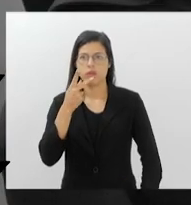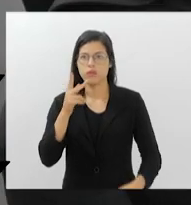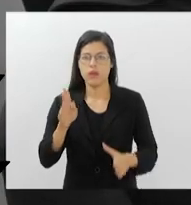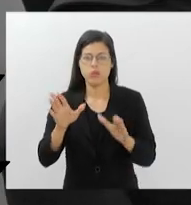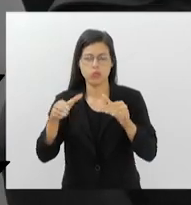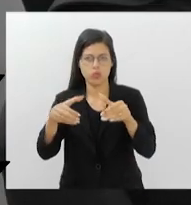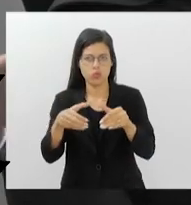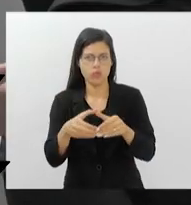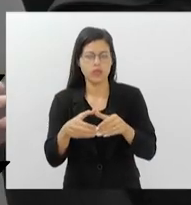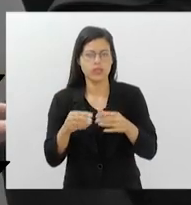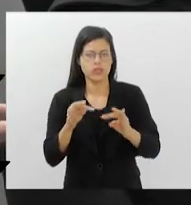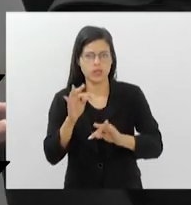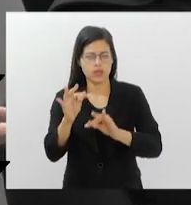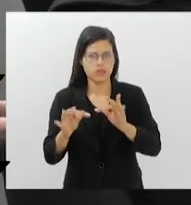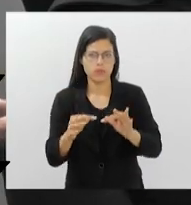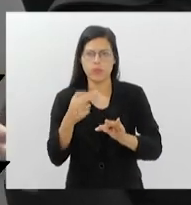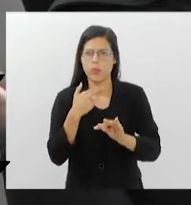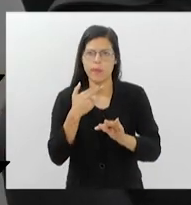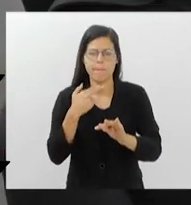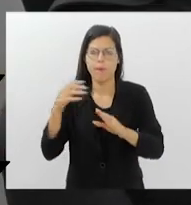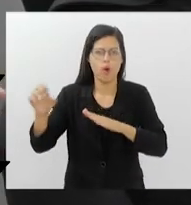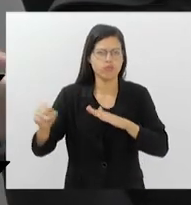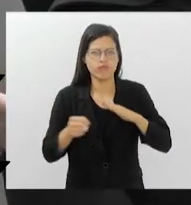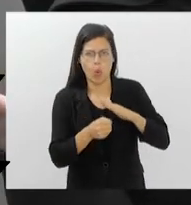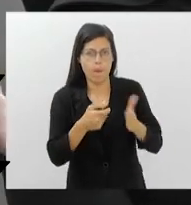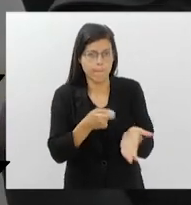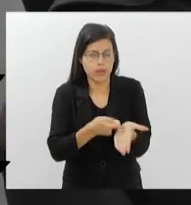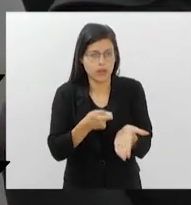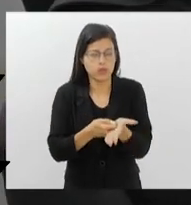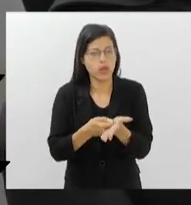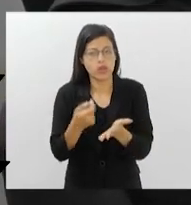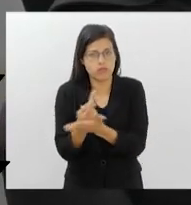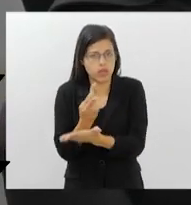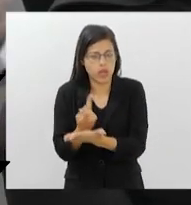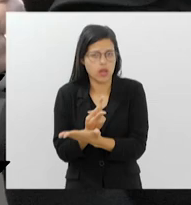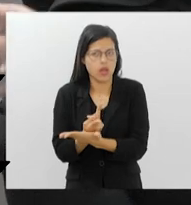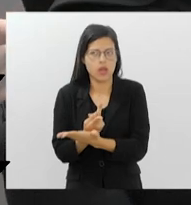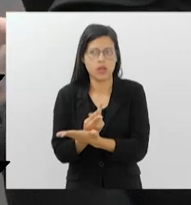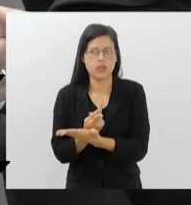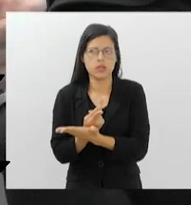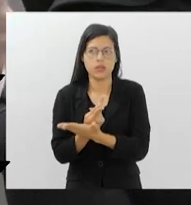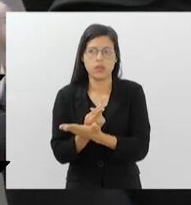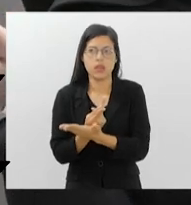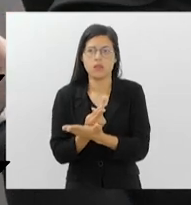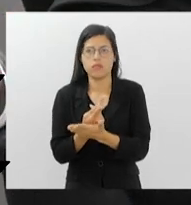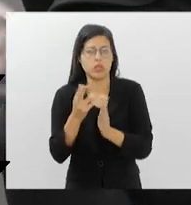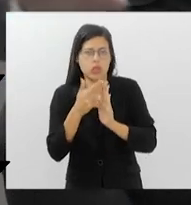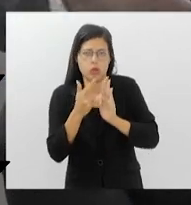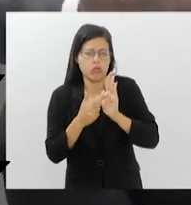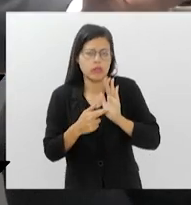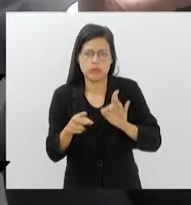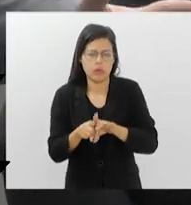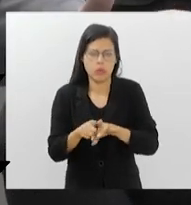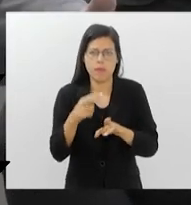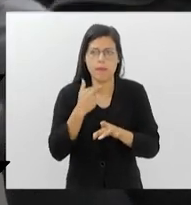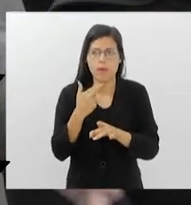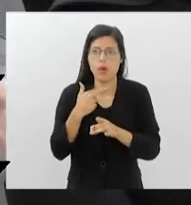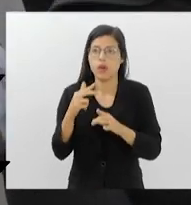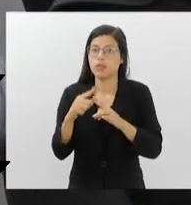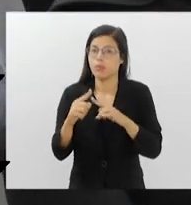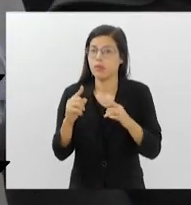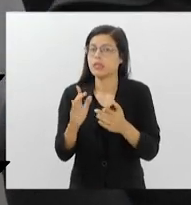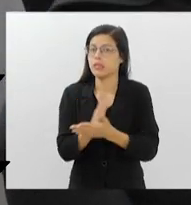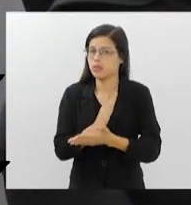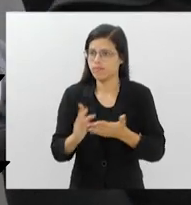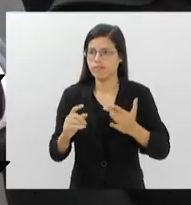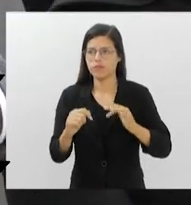terapêuticas elas não podem fazer internação compulsória nem regulares nem irregulares tem razão mas muitas vezes fazem ou algumas vezes fazem Então